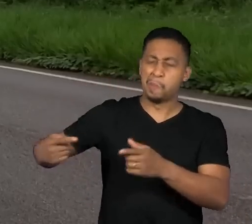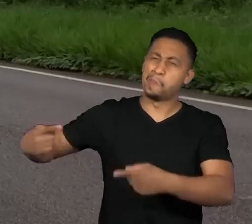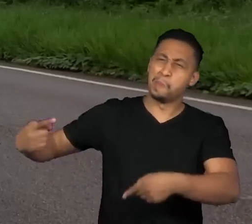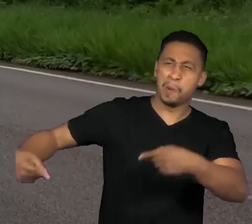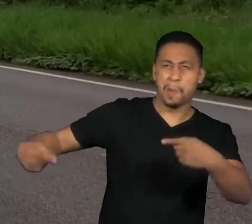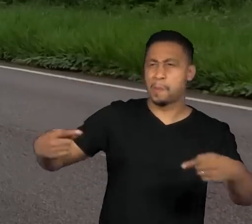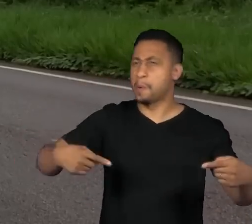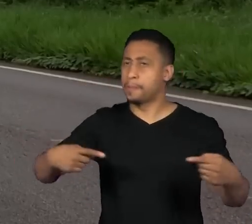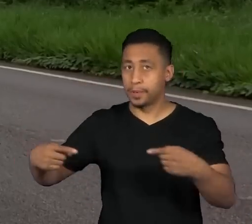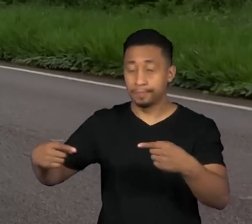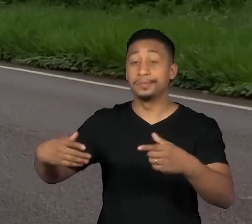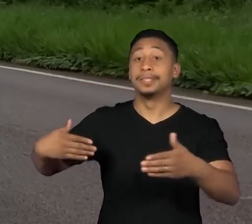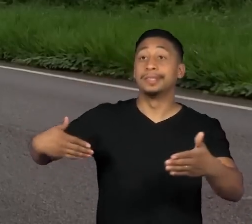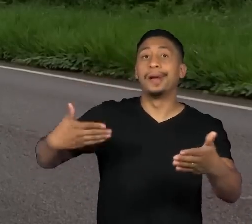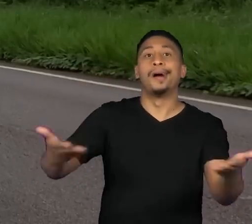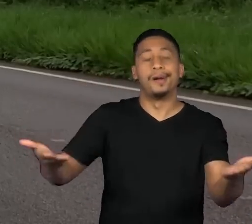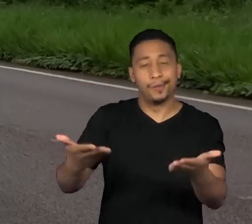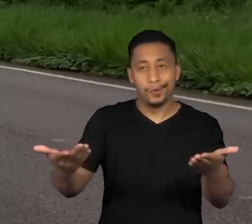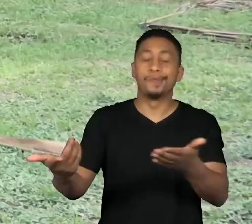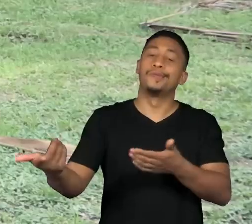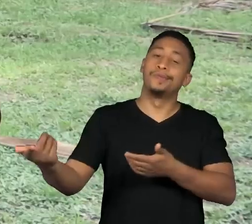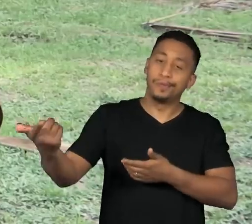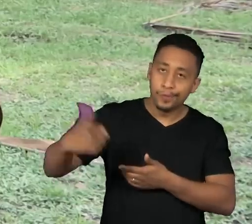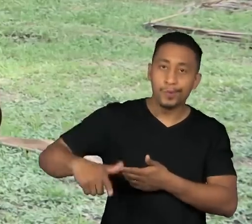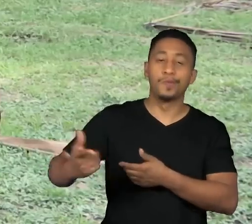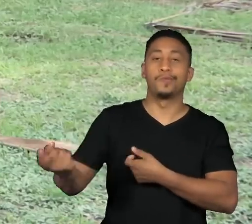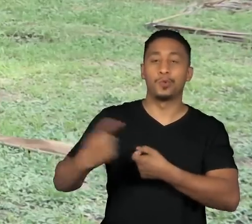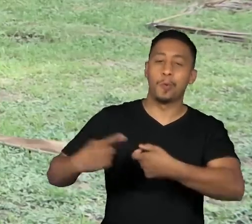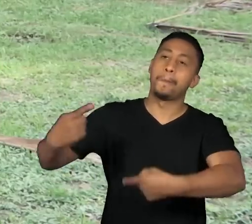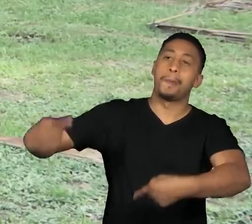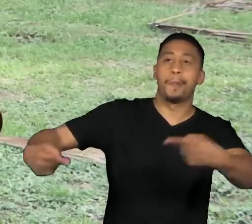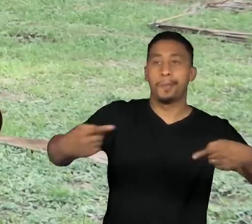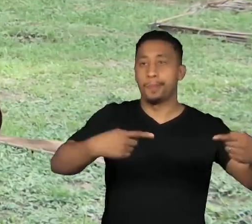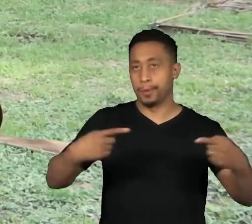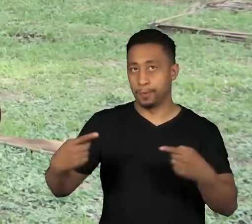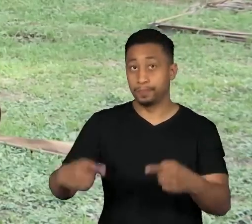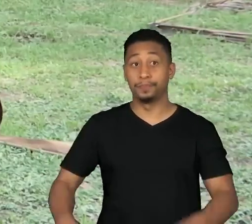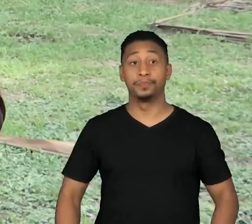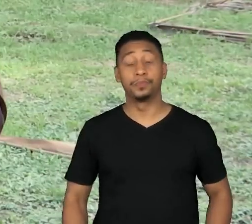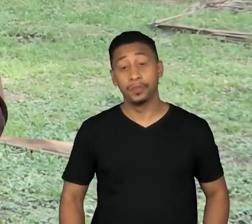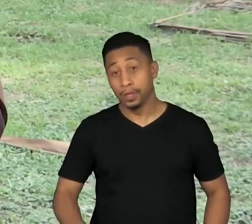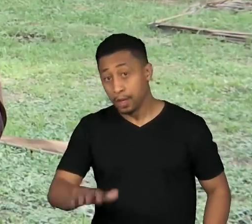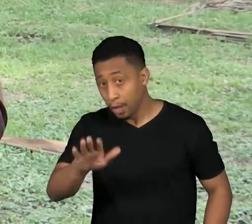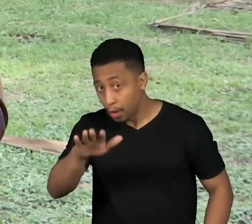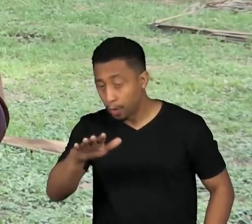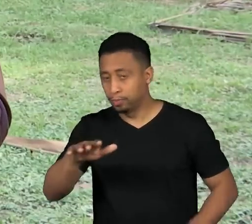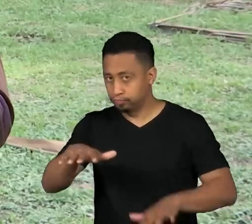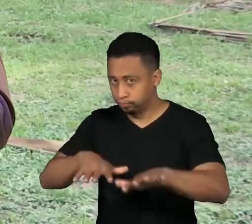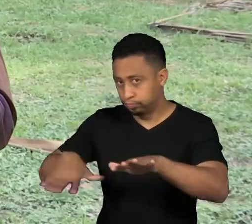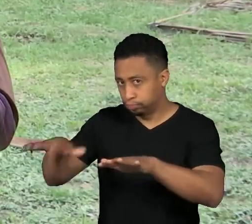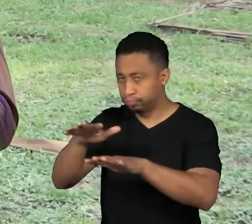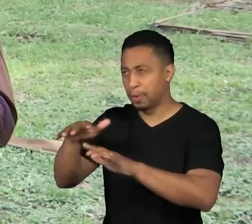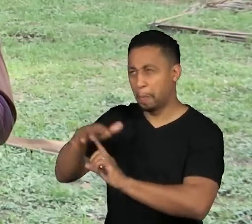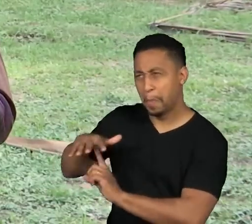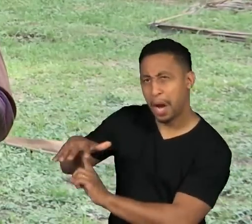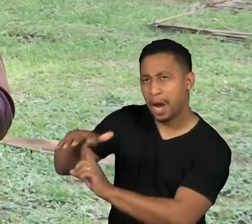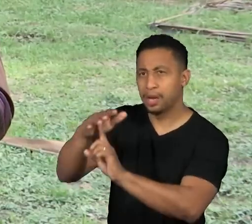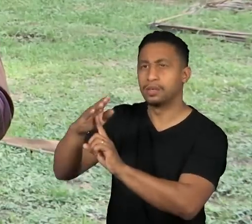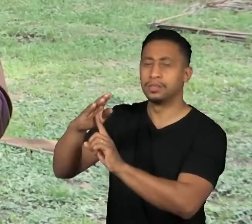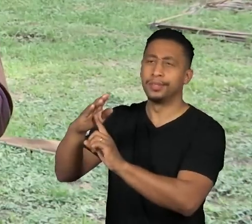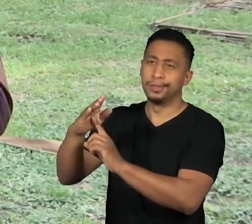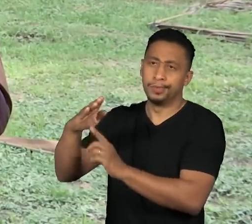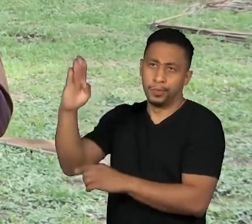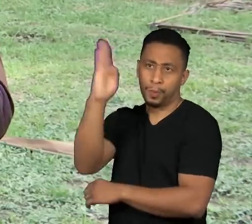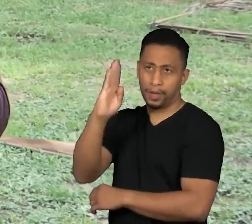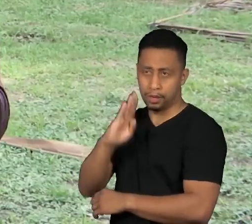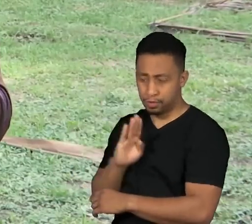ganhou novo fôlego nos últimos anos. Vai ser cortado o Parque Nacional da Serra do Divisor, pelo menos 7 territórios